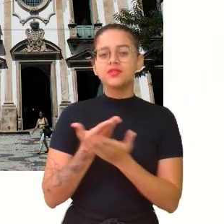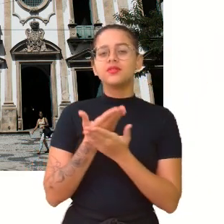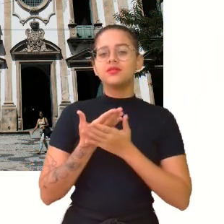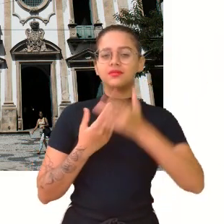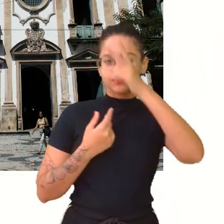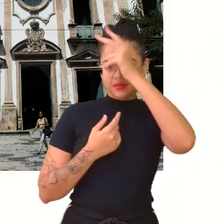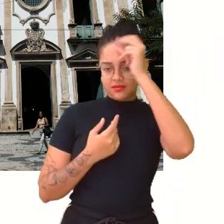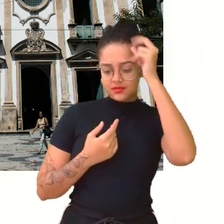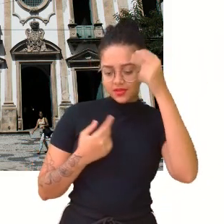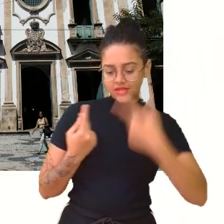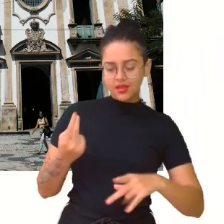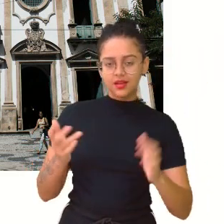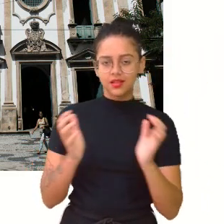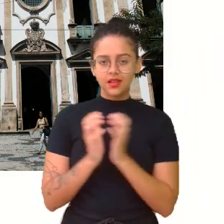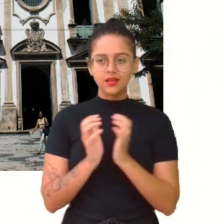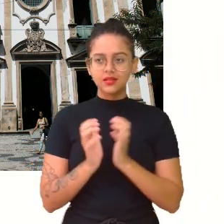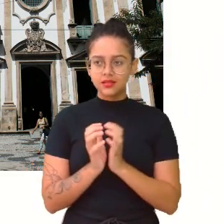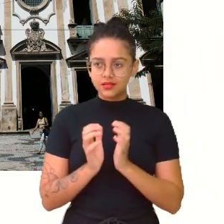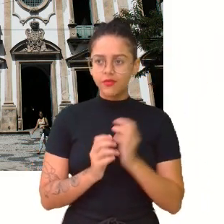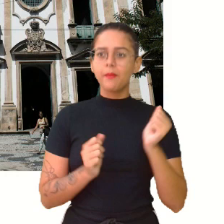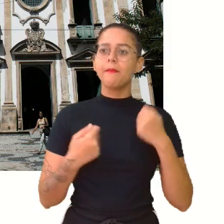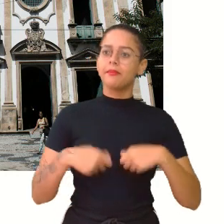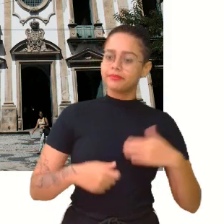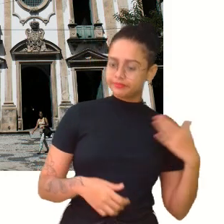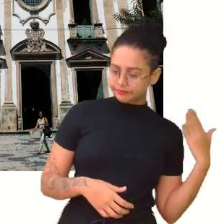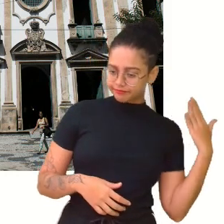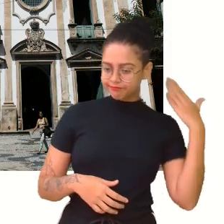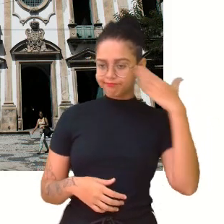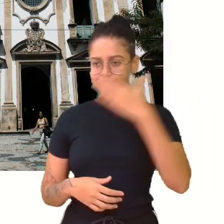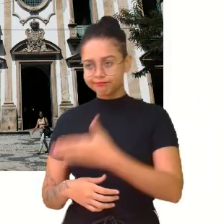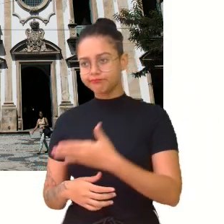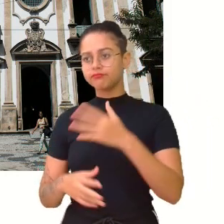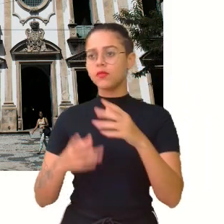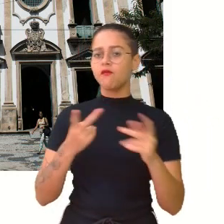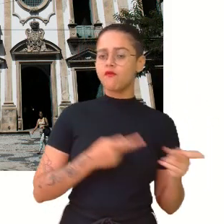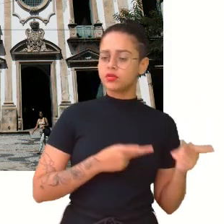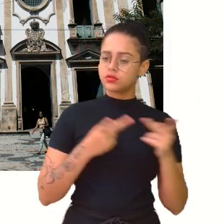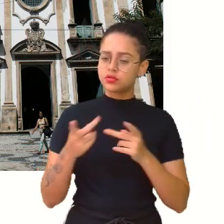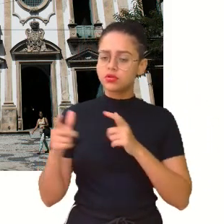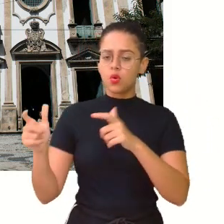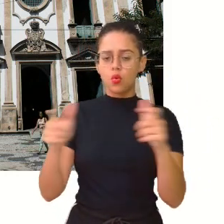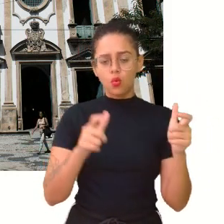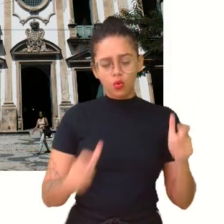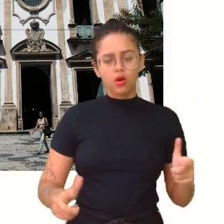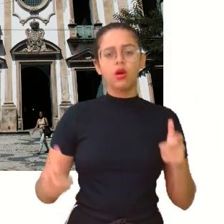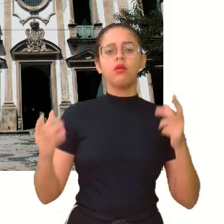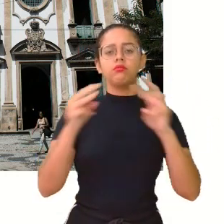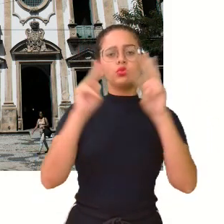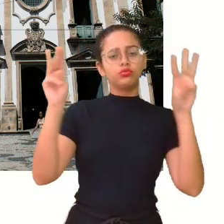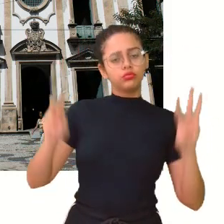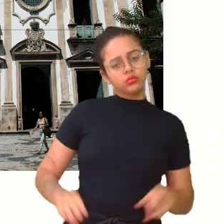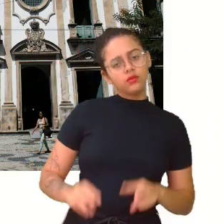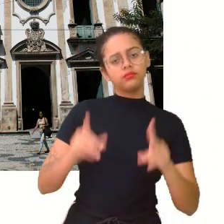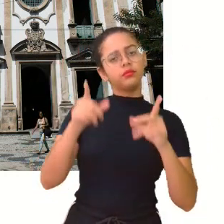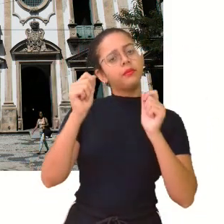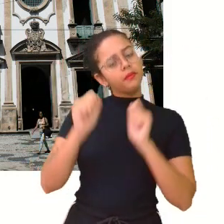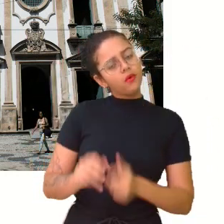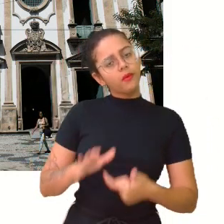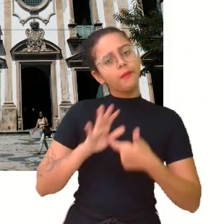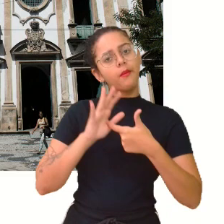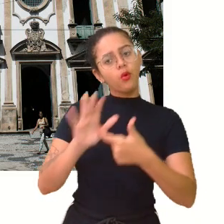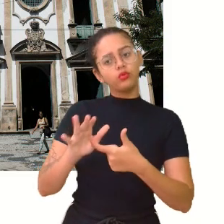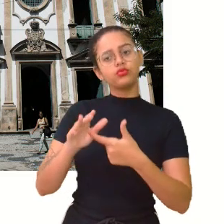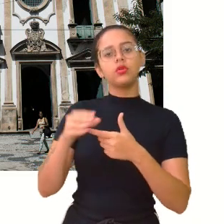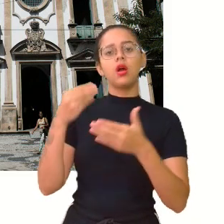do Recife, basta ir para o Passo do Frevo, para o Cais da Alfândega e outros tantos museus. E você pode, apresentando sua carteira